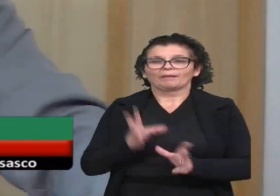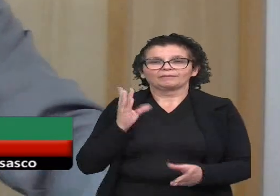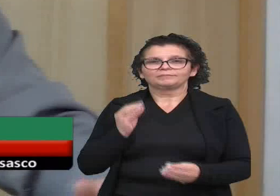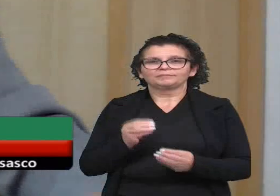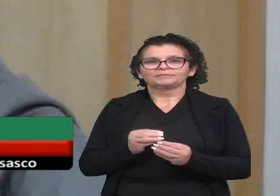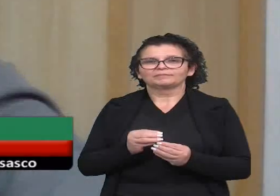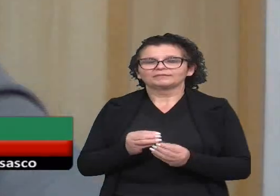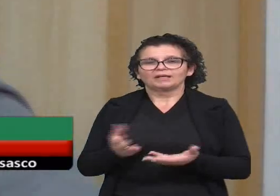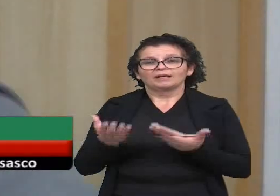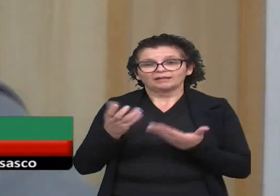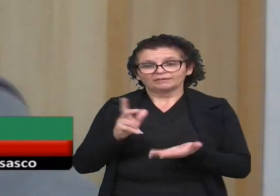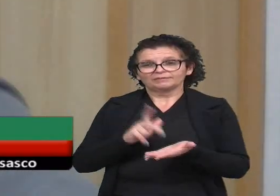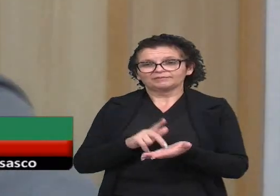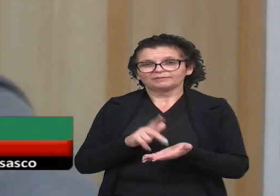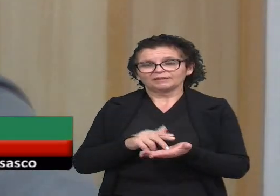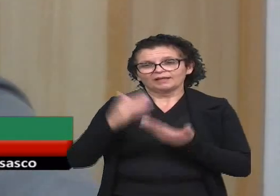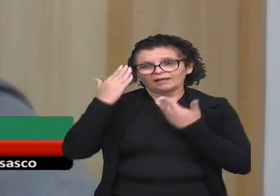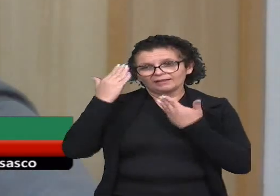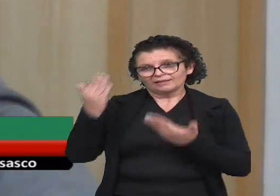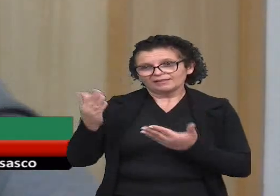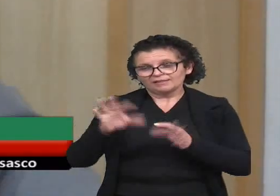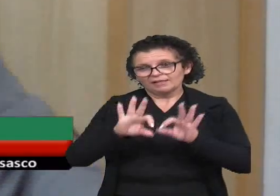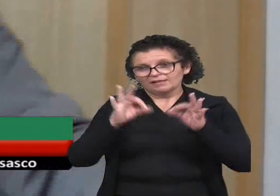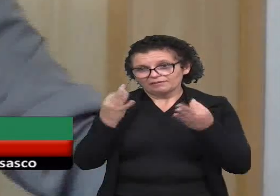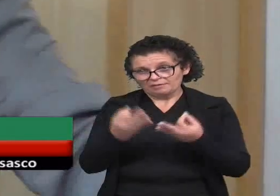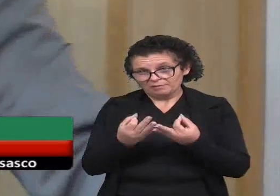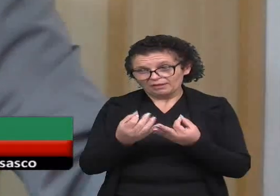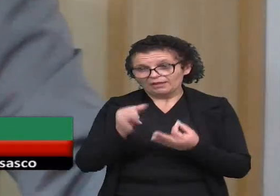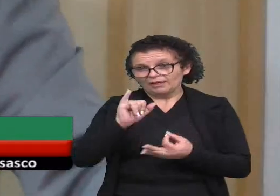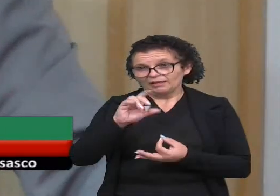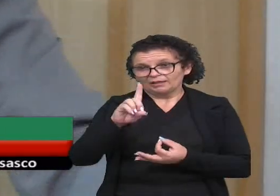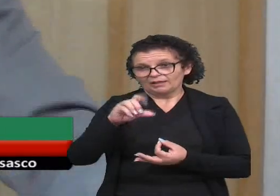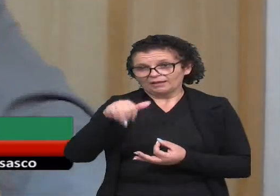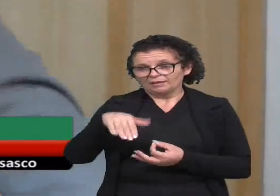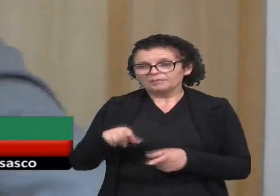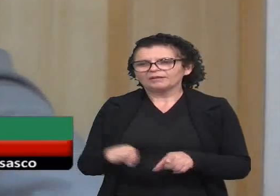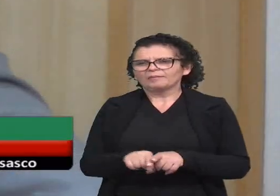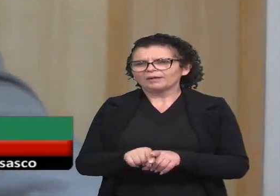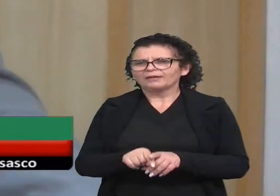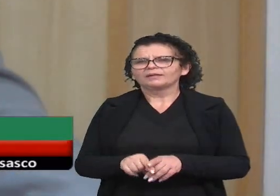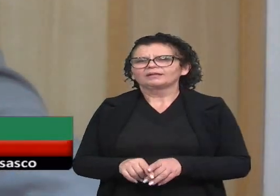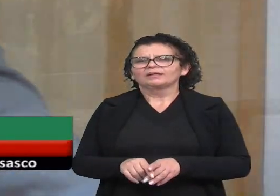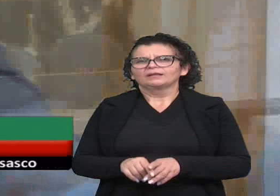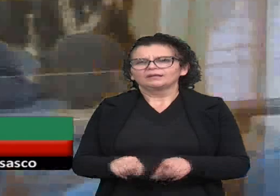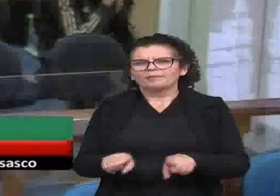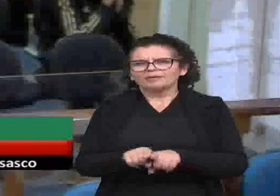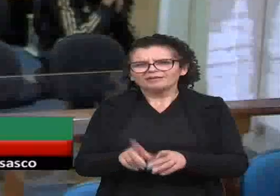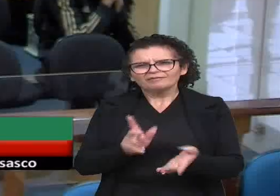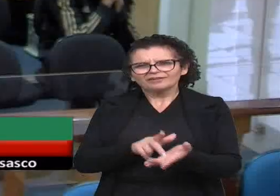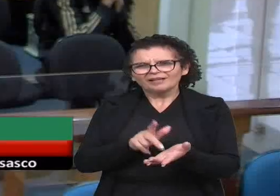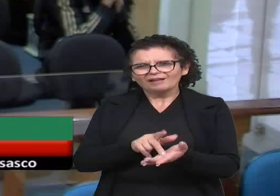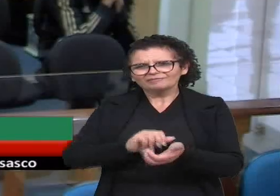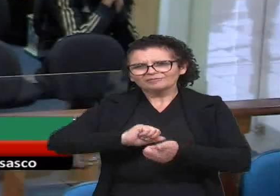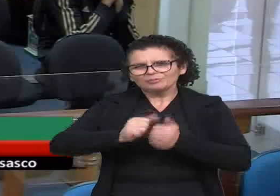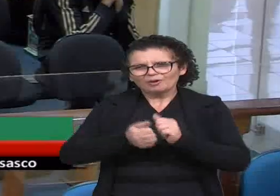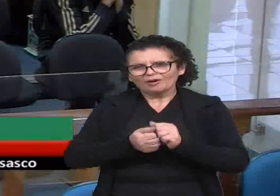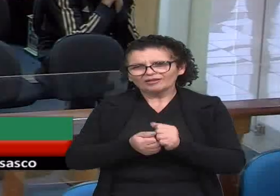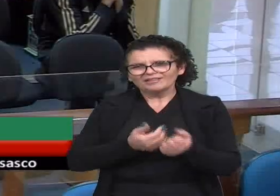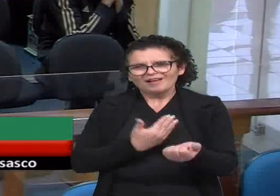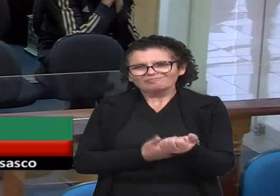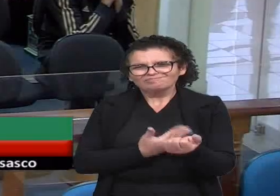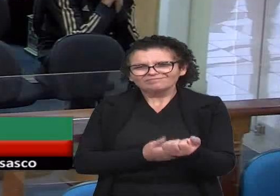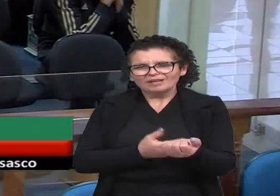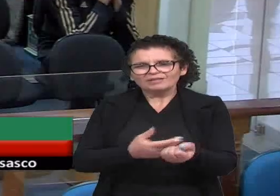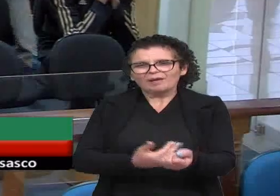concluir, eu queria realmente agradecer a família IDM, agradecer essa casa. E, na verdade, o esporte está na nossa veia.